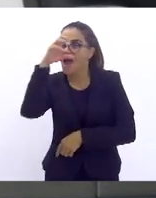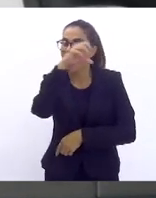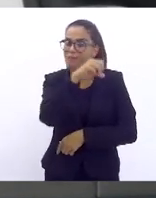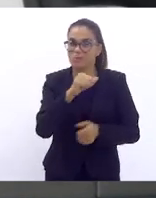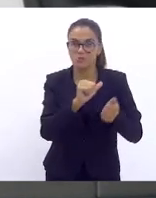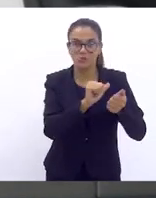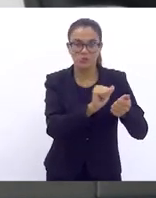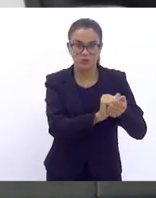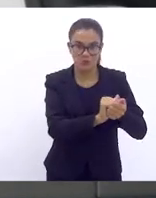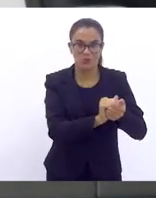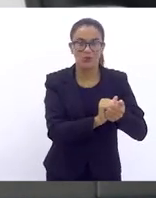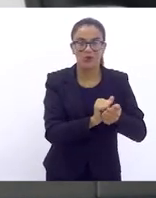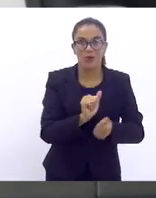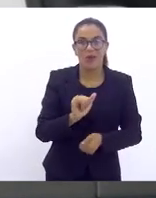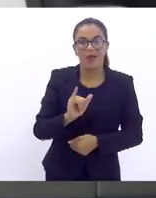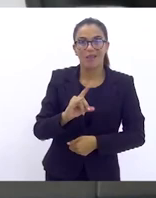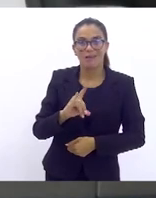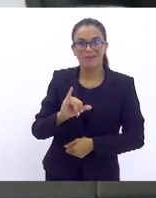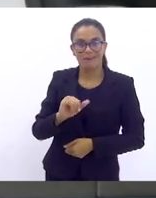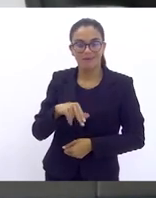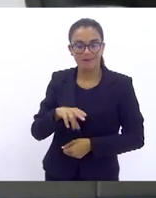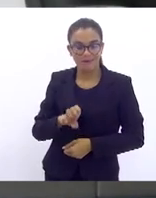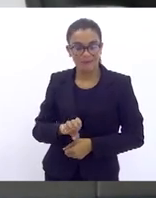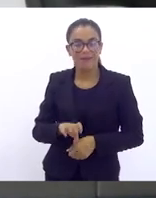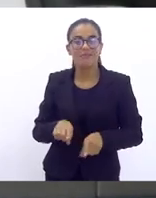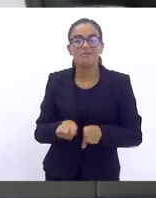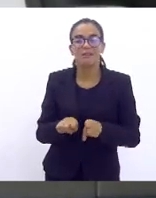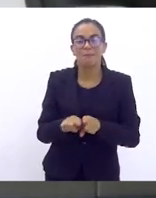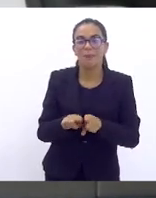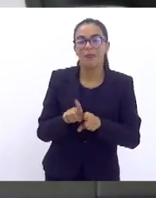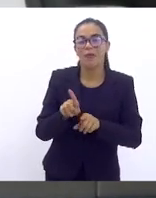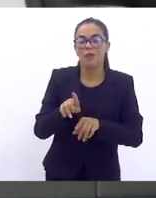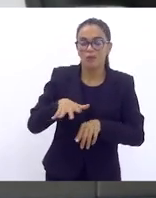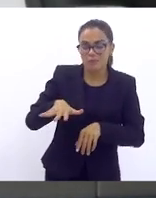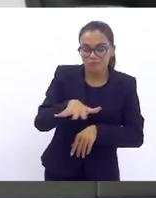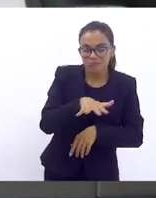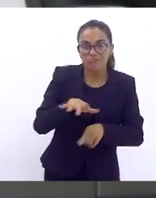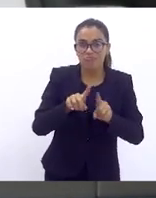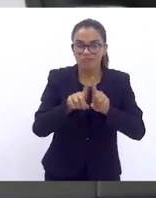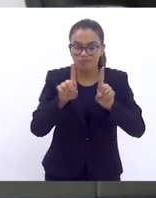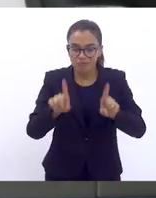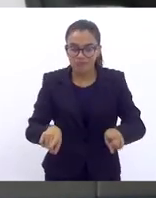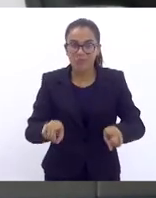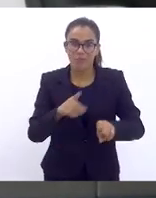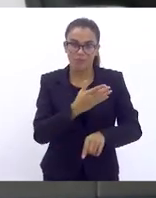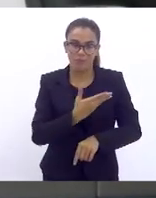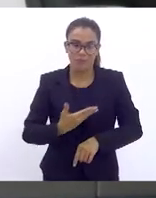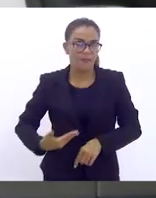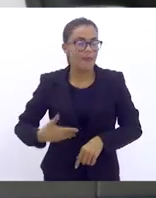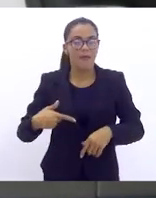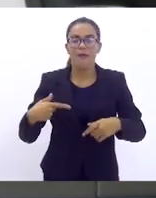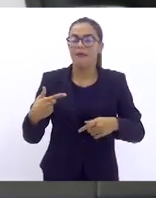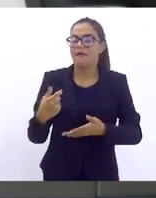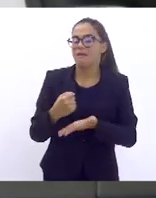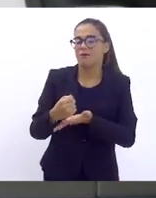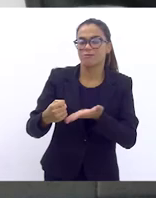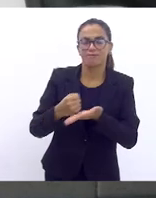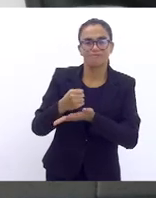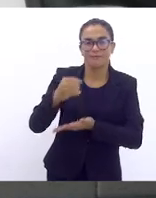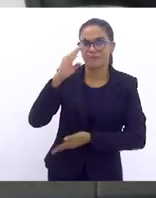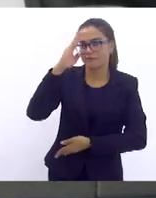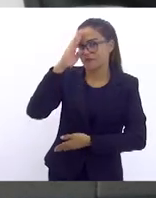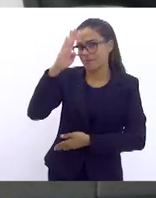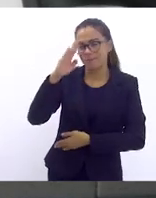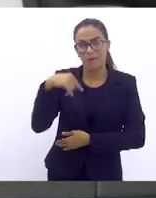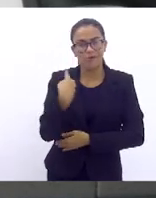no âmbito da própria Seplag no âmbito dos Servidores isso é fundamental para que a gente possa